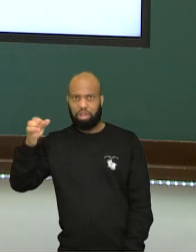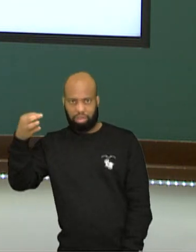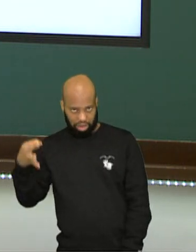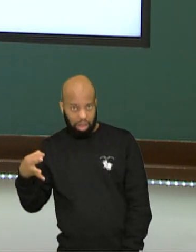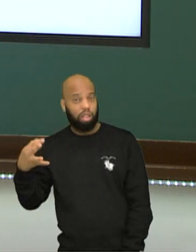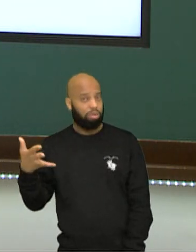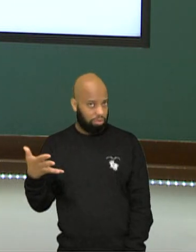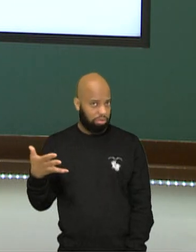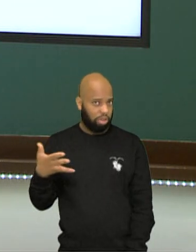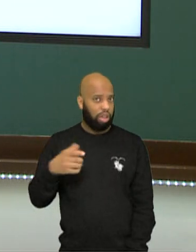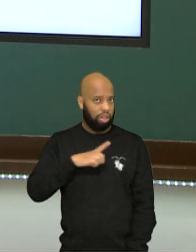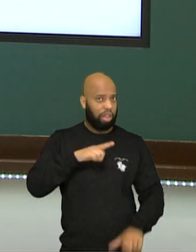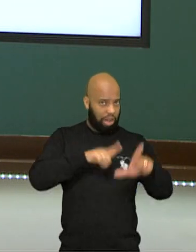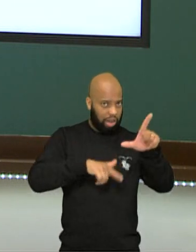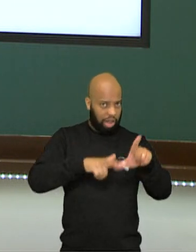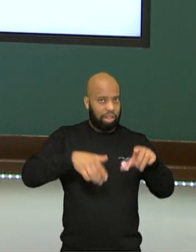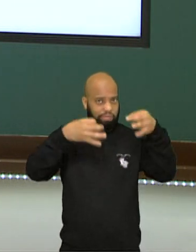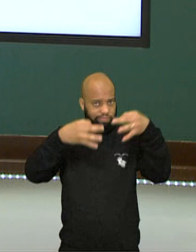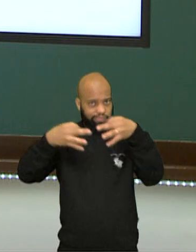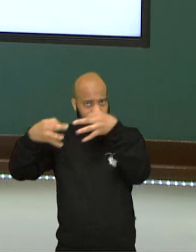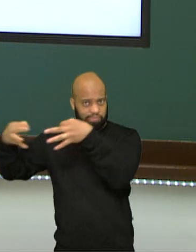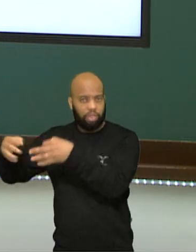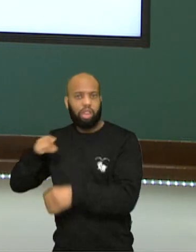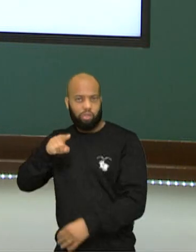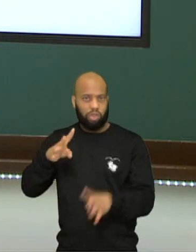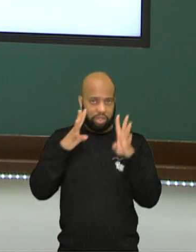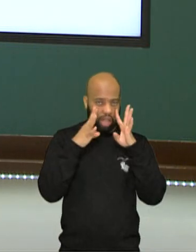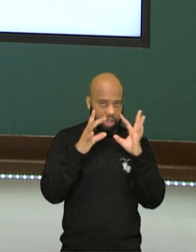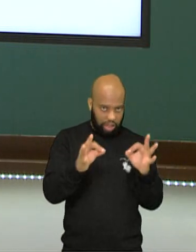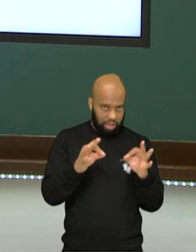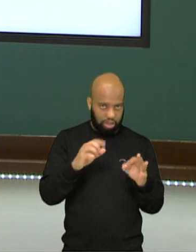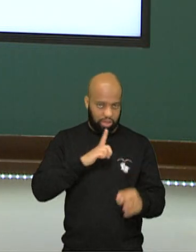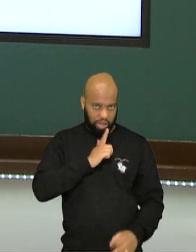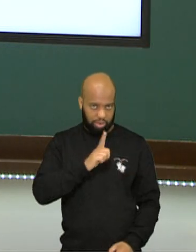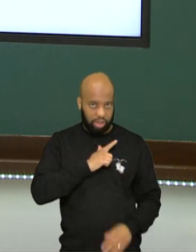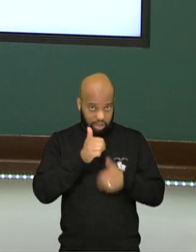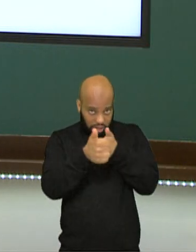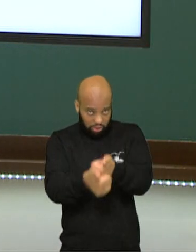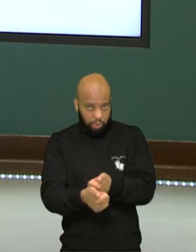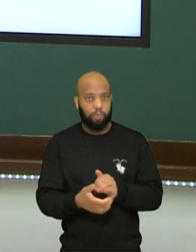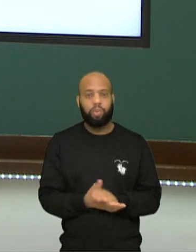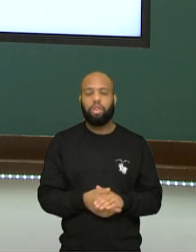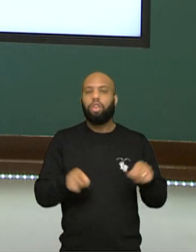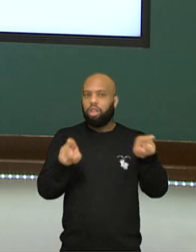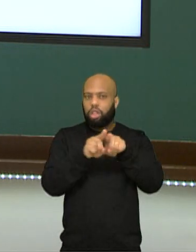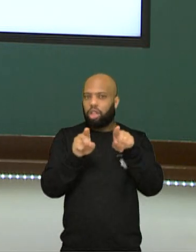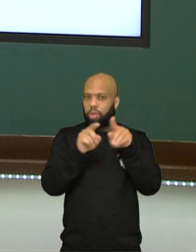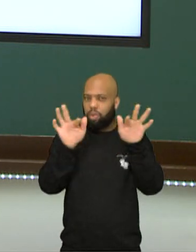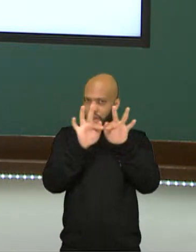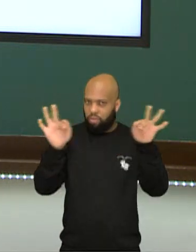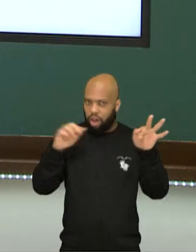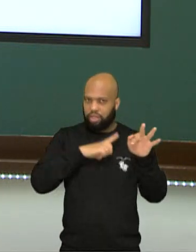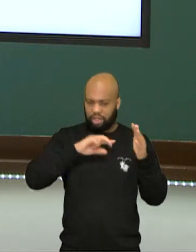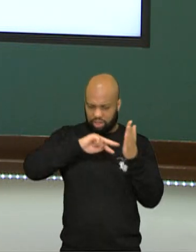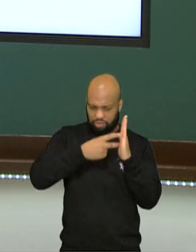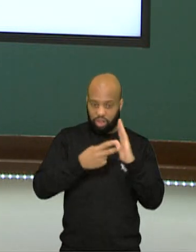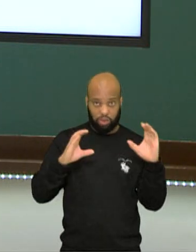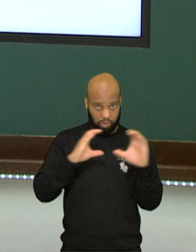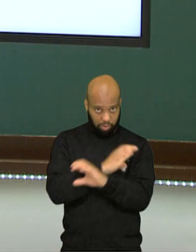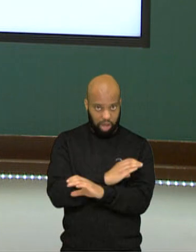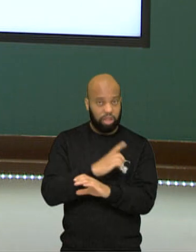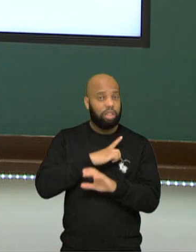onde tem G. J, onde tem J. Você ficou atento à ortografia? As frases têm sentido completo? Estão